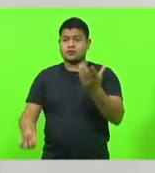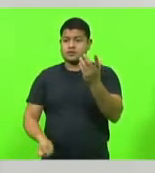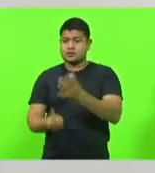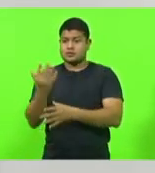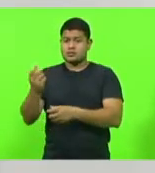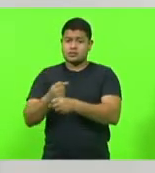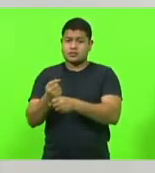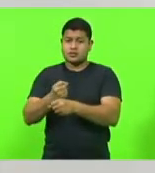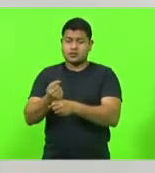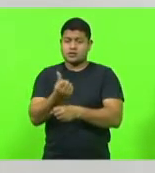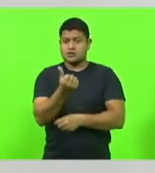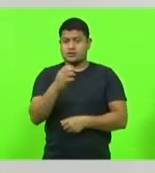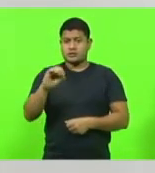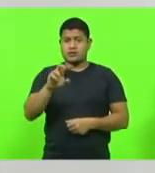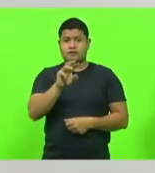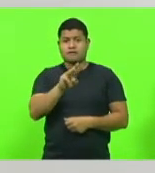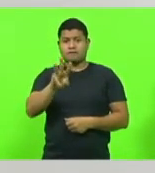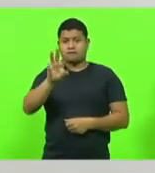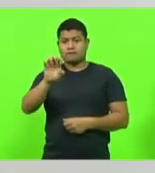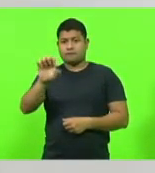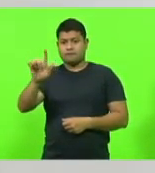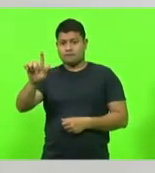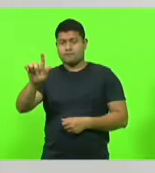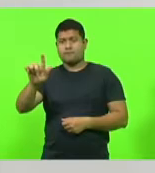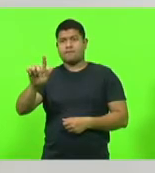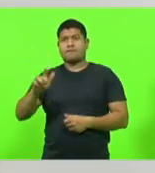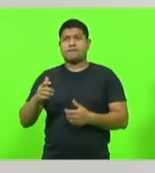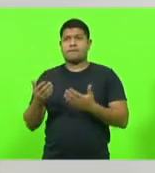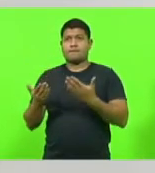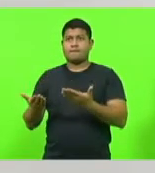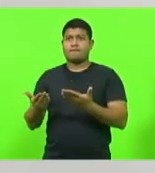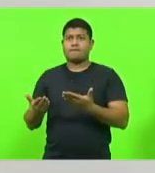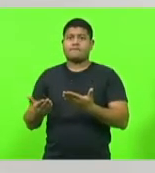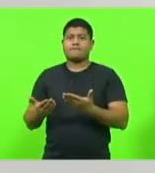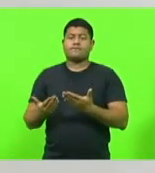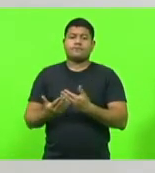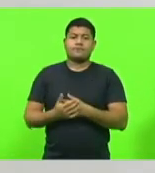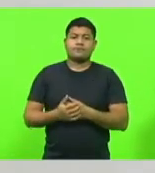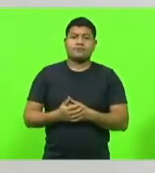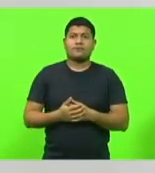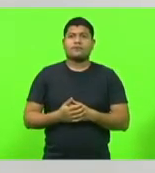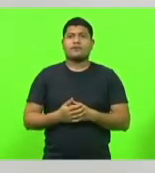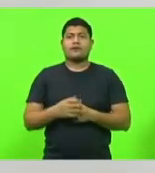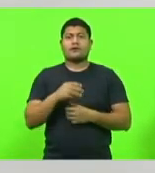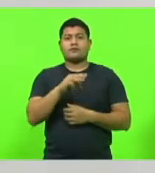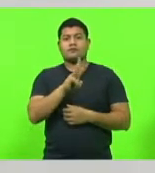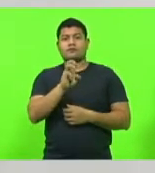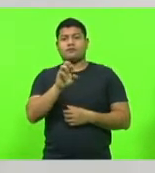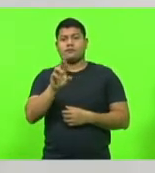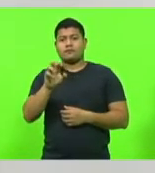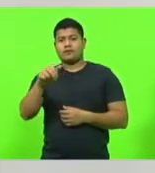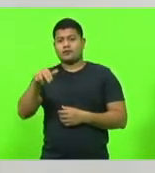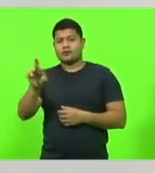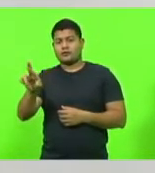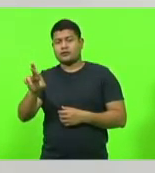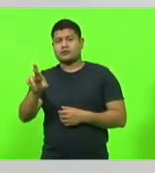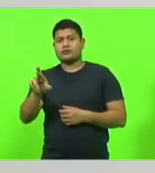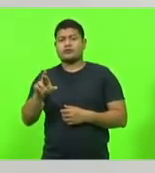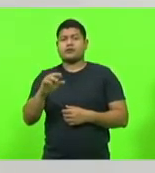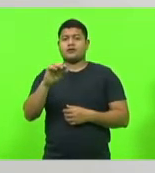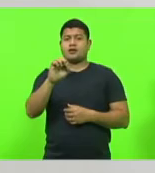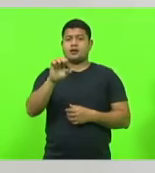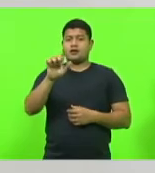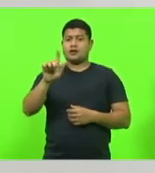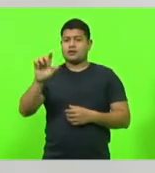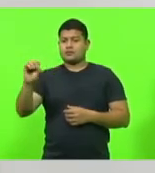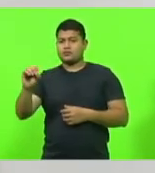WEG, que tem o nome, as iniciais de seus fundadores, Werner Vogt, Egon João da Silva e